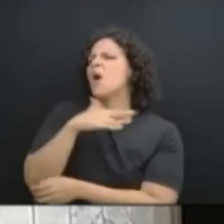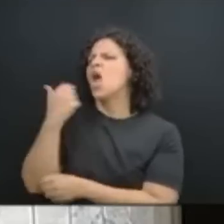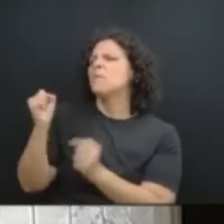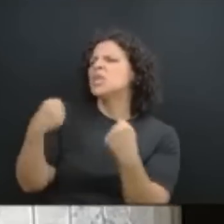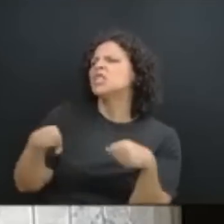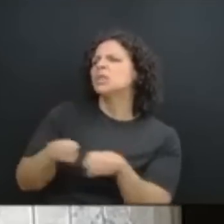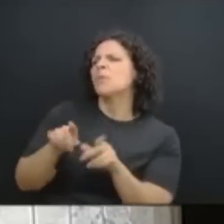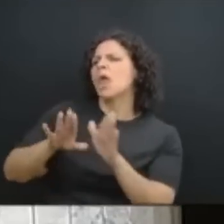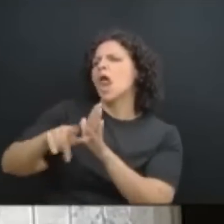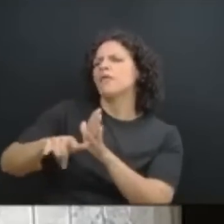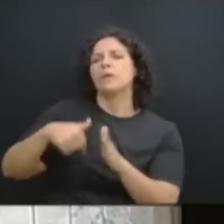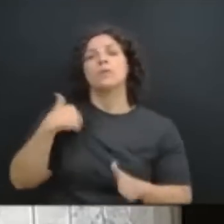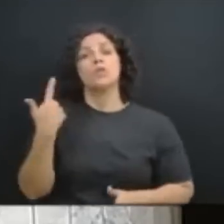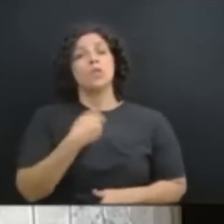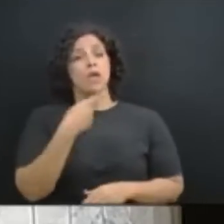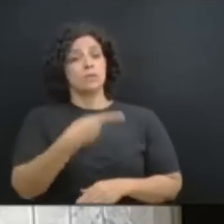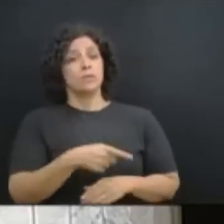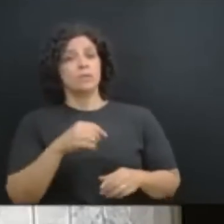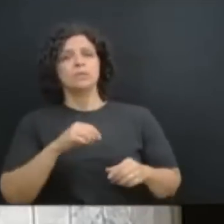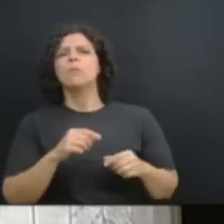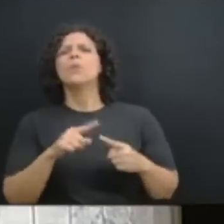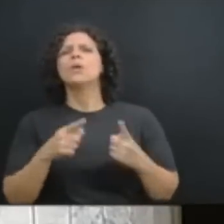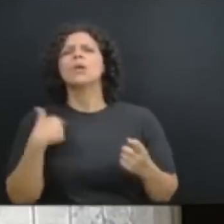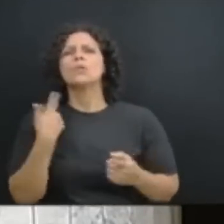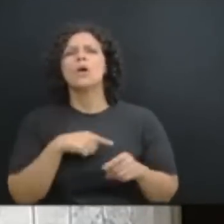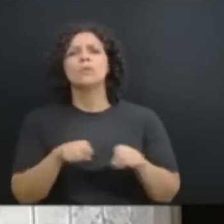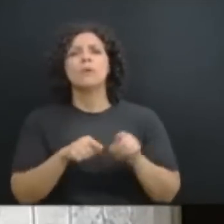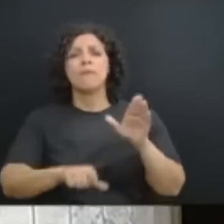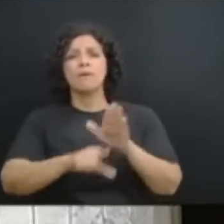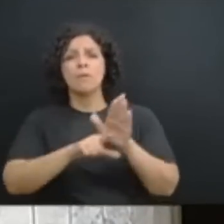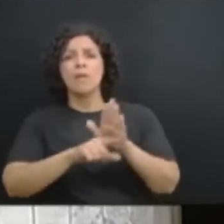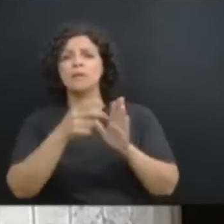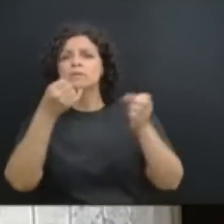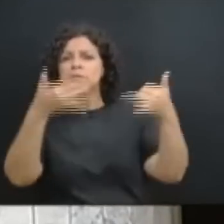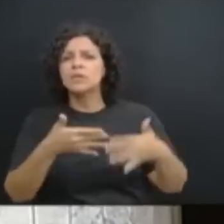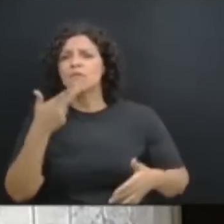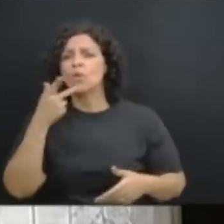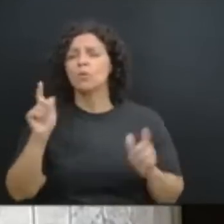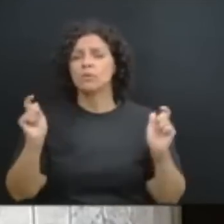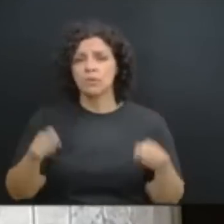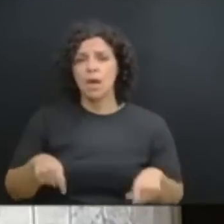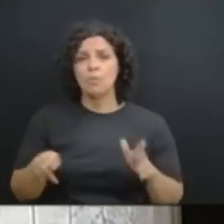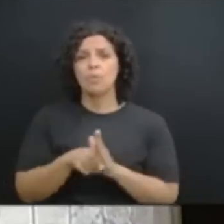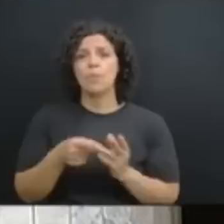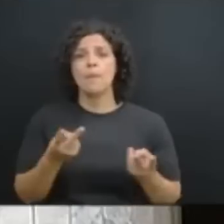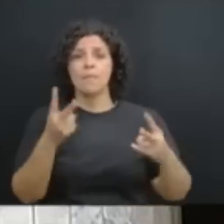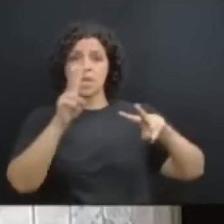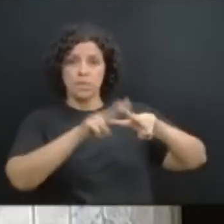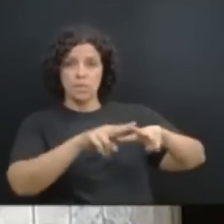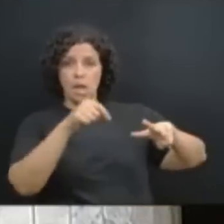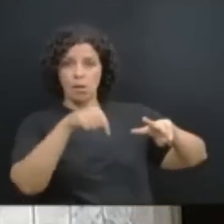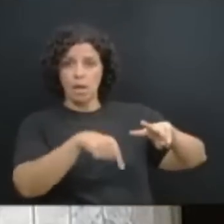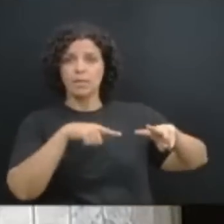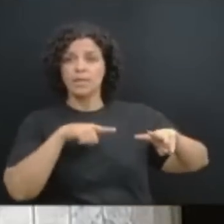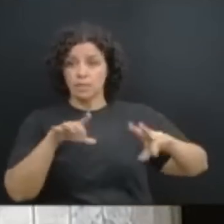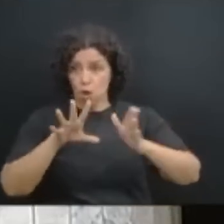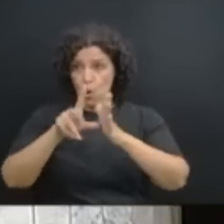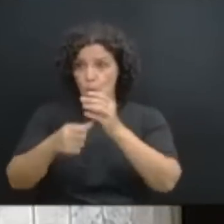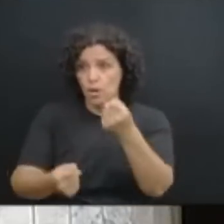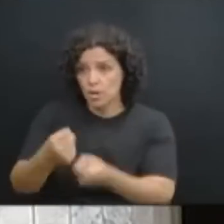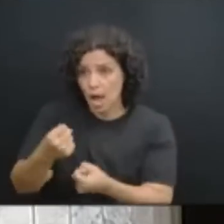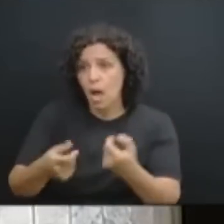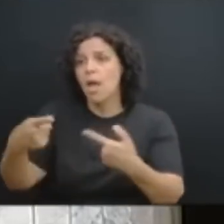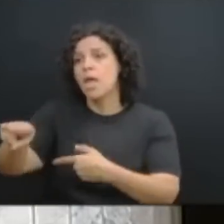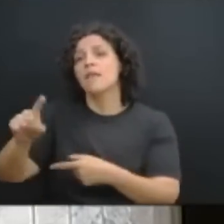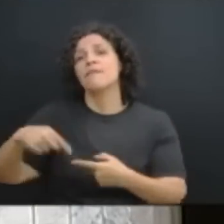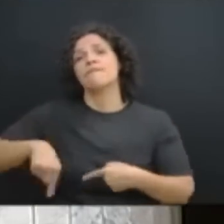que servimos? Se nós fazemos as leis e dissemos que há uma pena de prisão para tal delito,